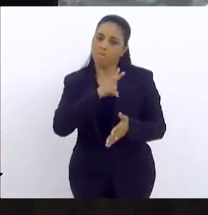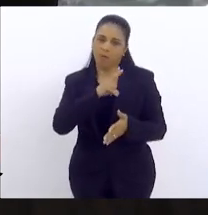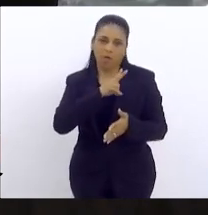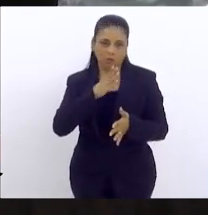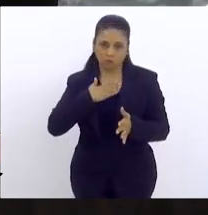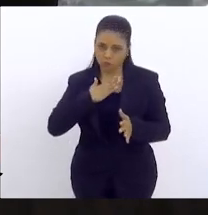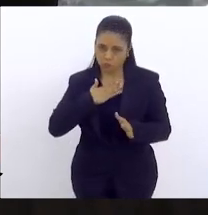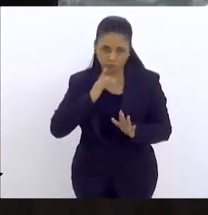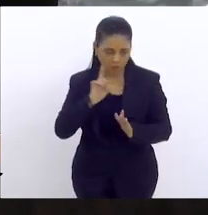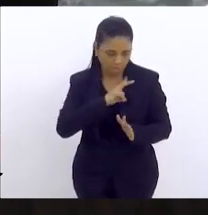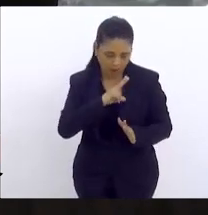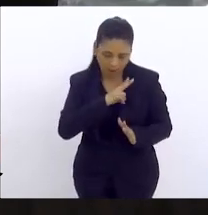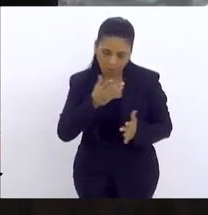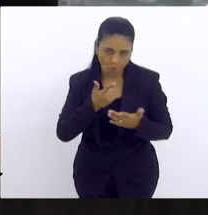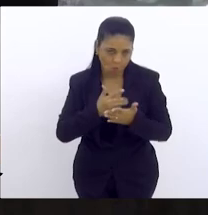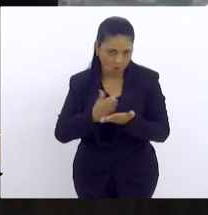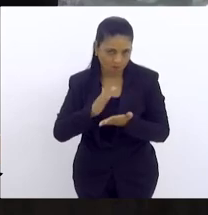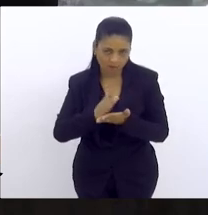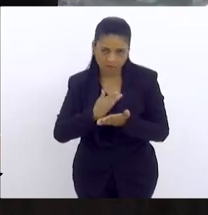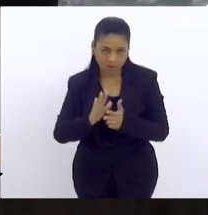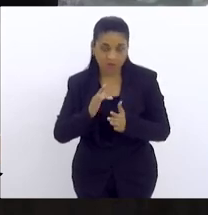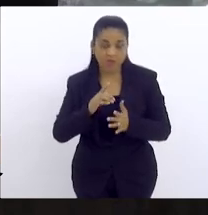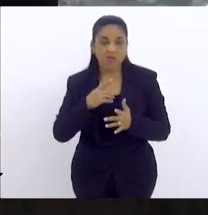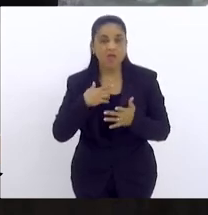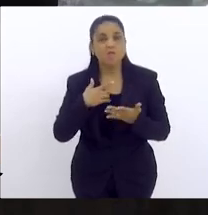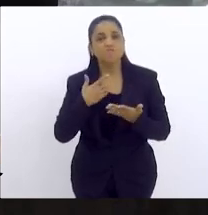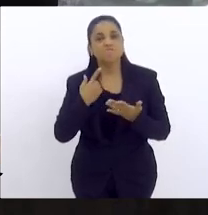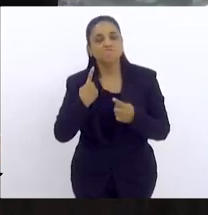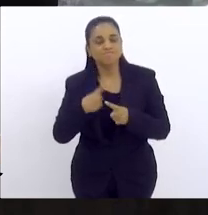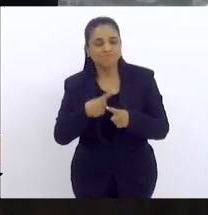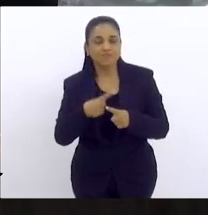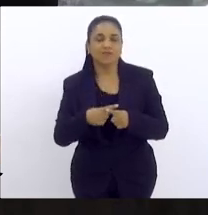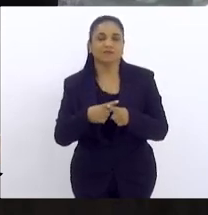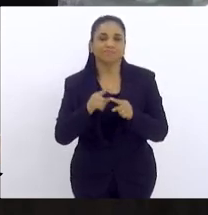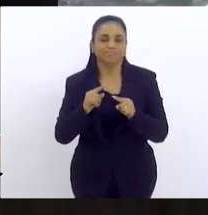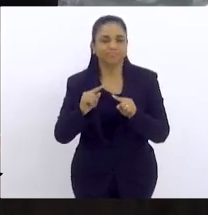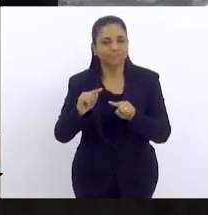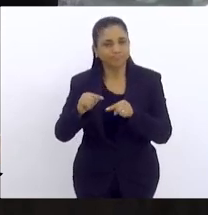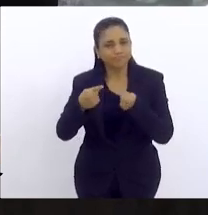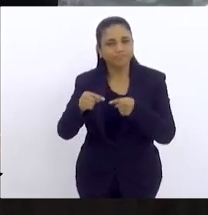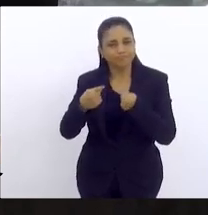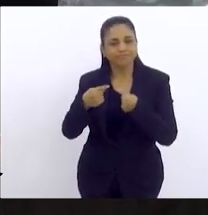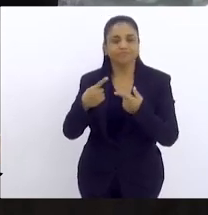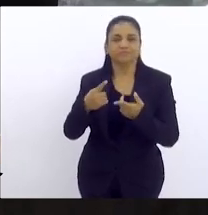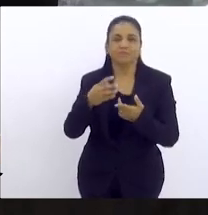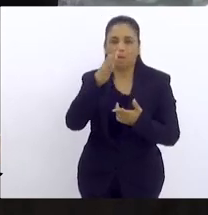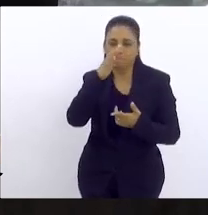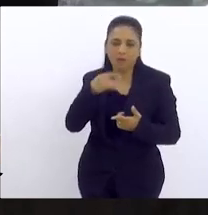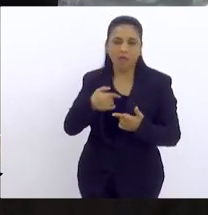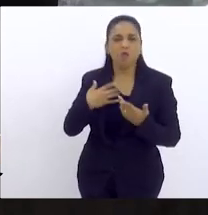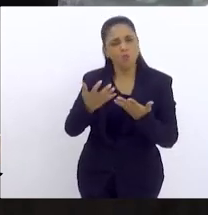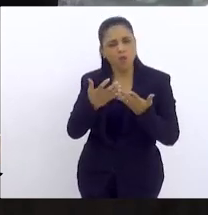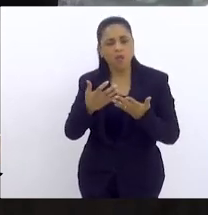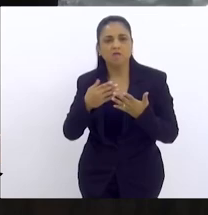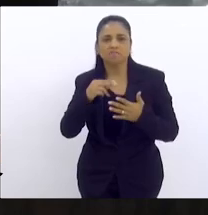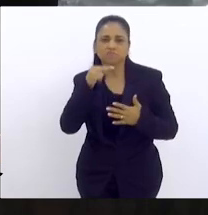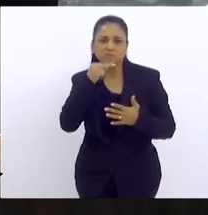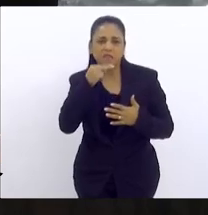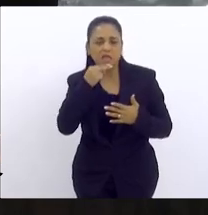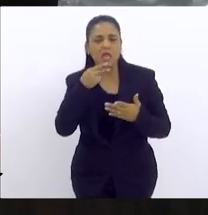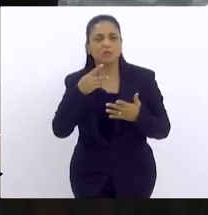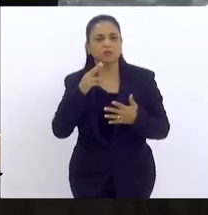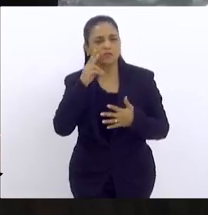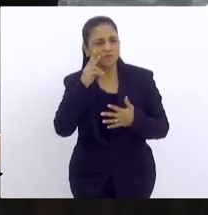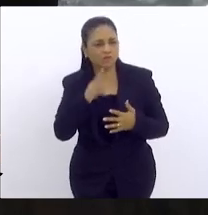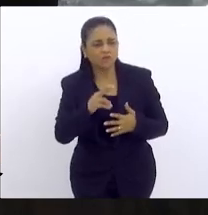aqui não é nada pessoal é porque infelizmente a covardia acontece eu sou um cara que eu quero ver meus netos quero ver meus filhos Quero andar de